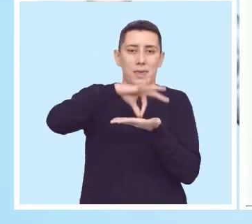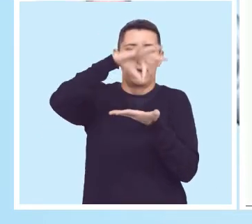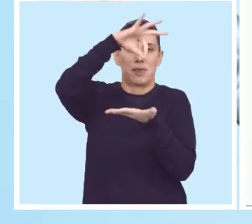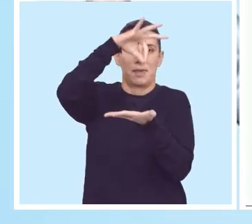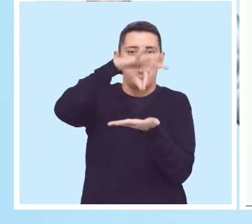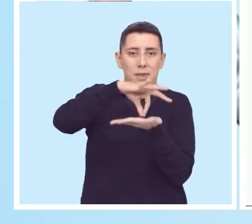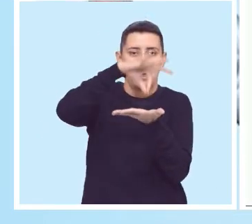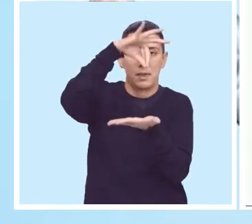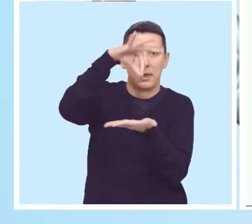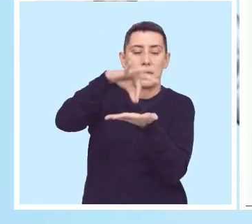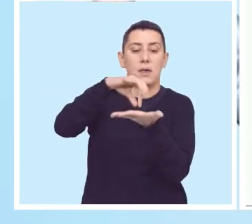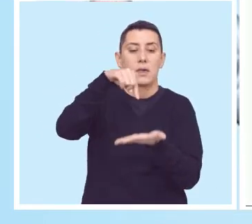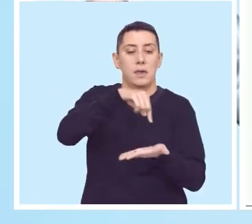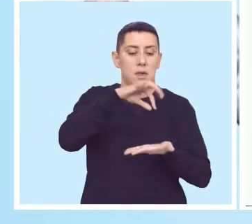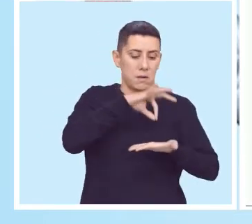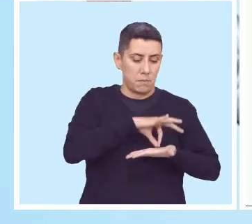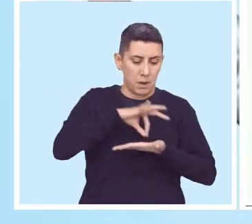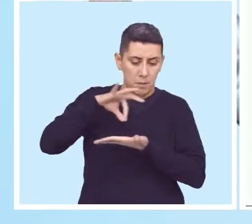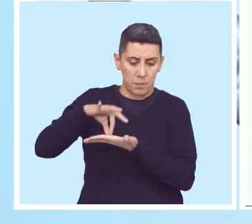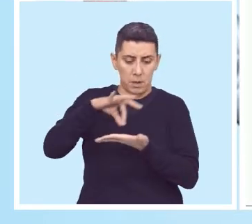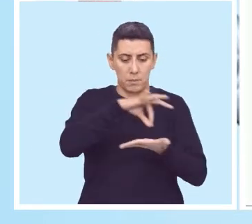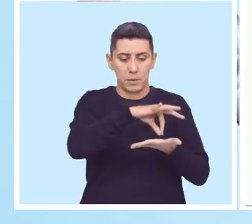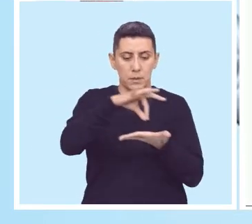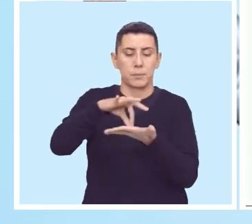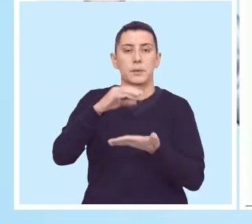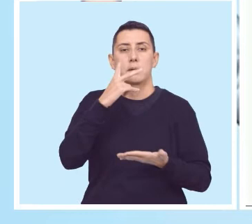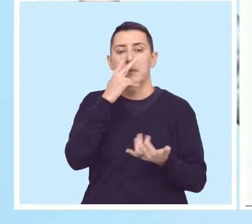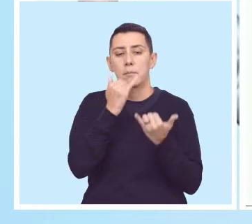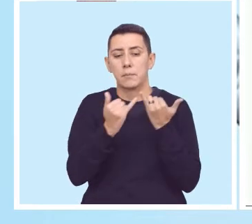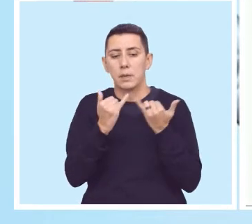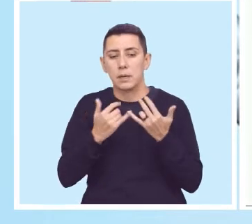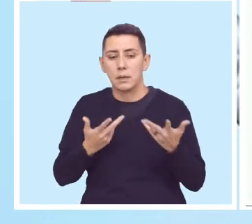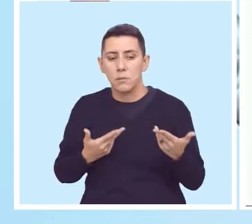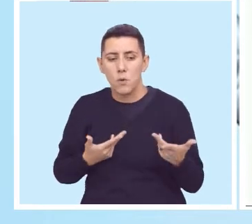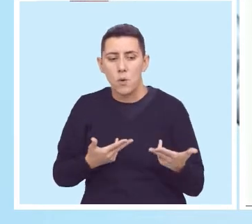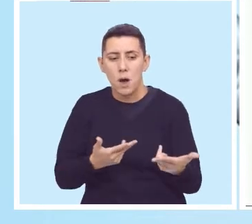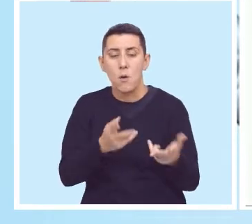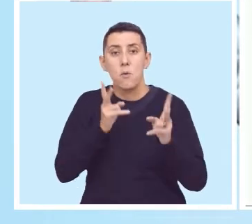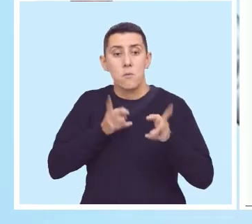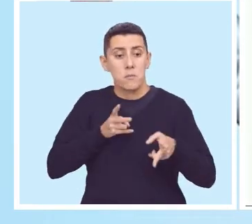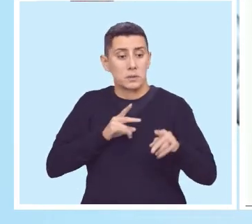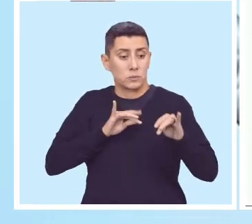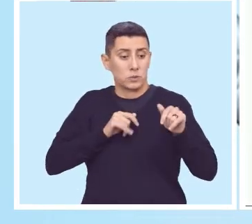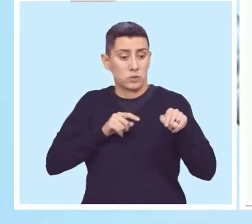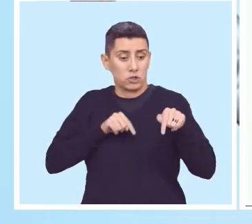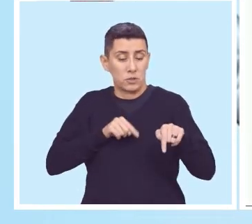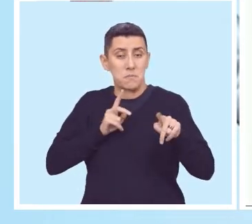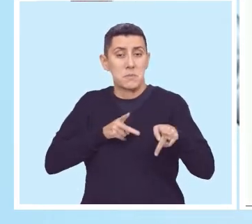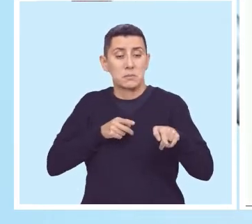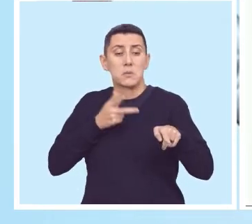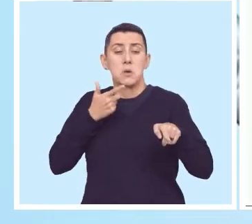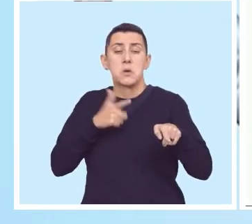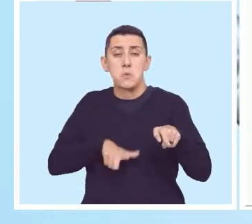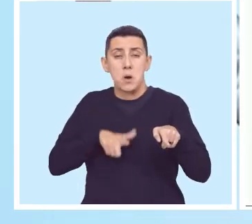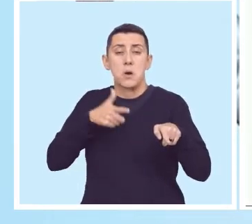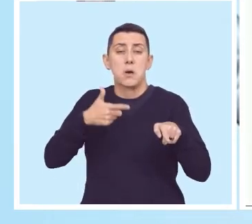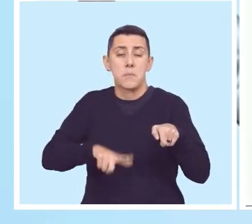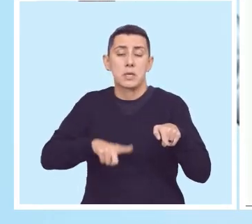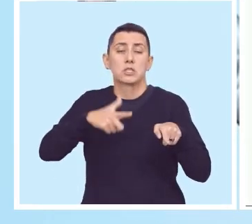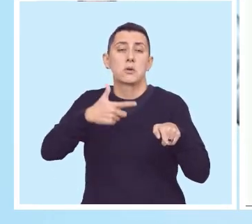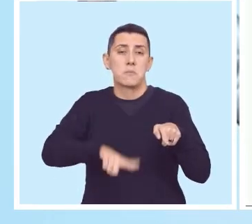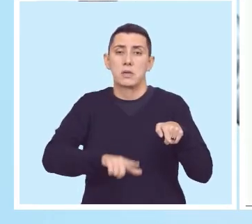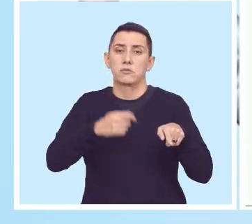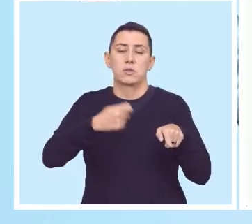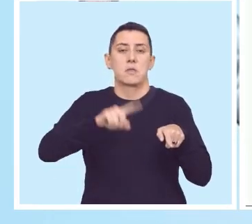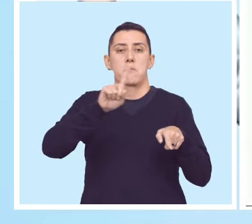encontrar um limiar a fim de eliminar imagens que estão redundantes. Então, esse módulo ele